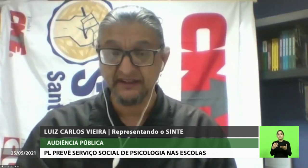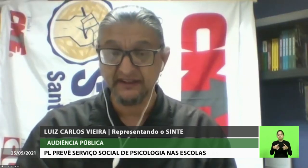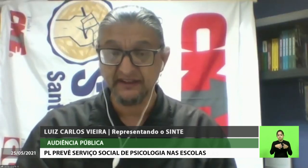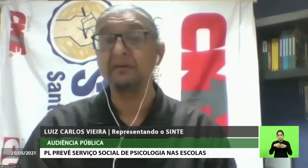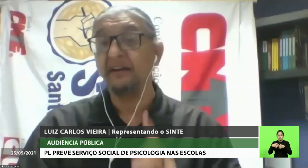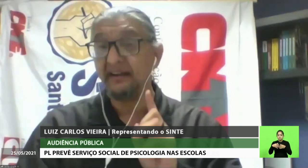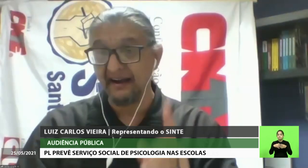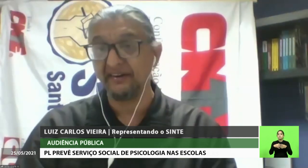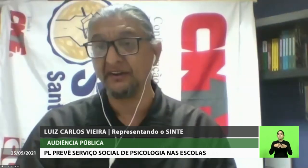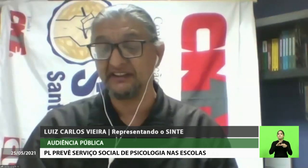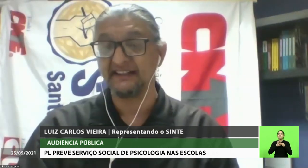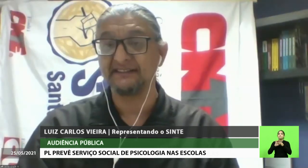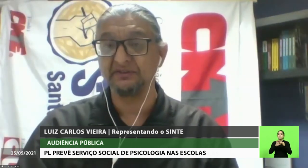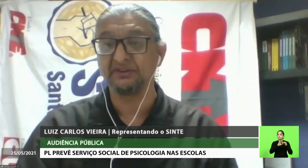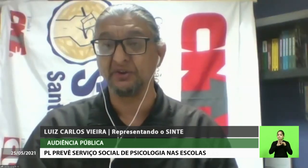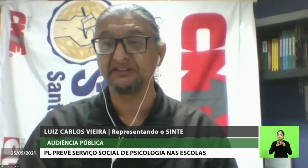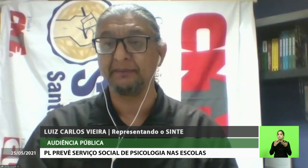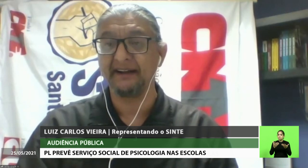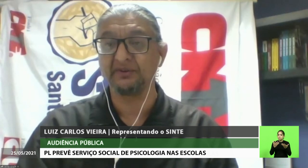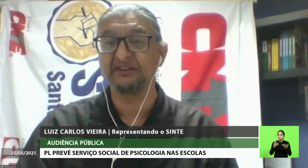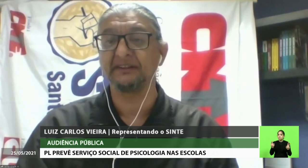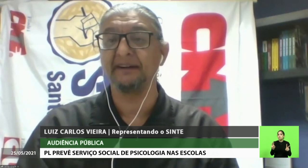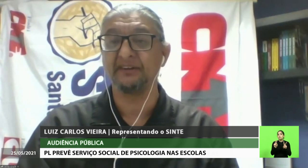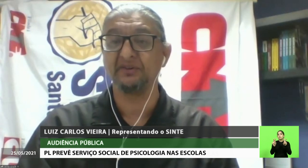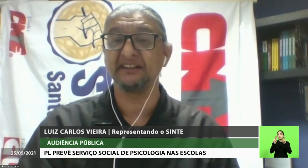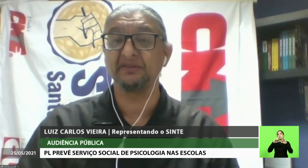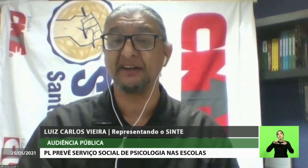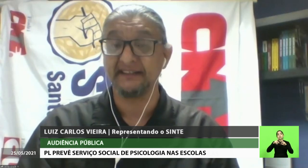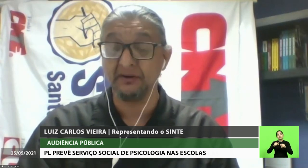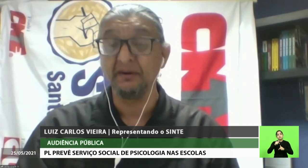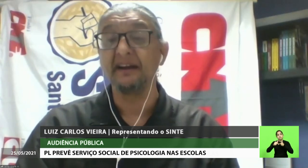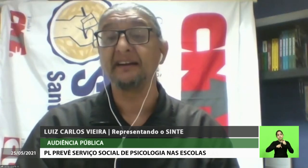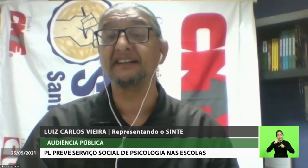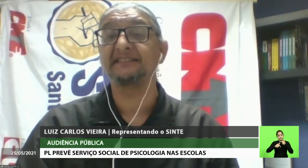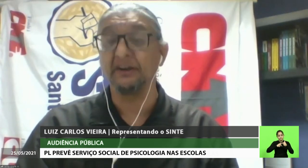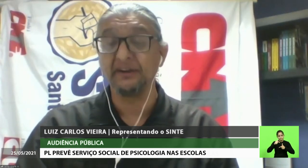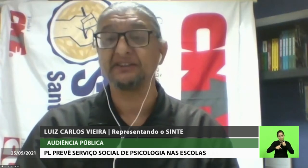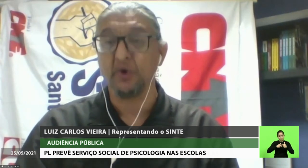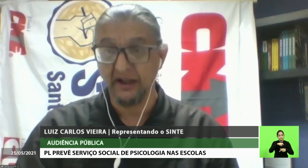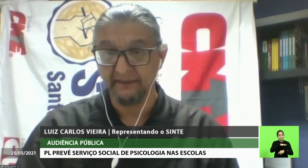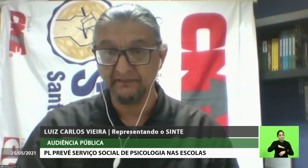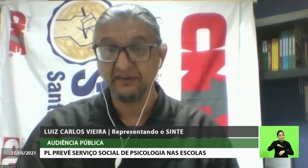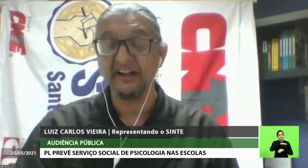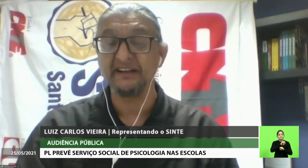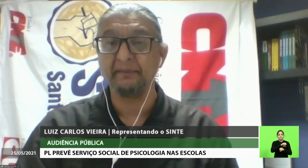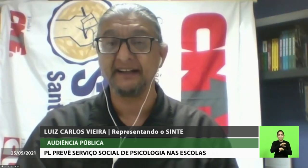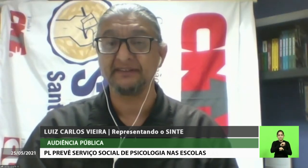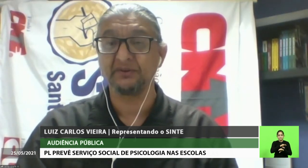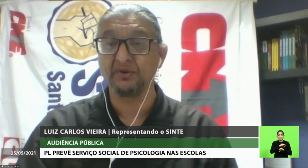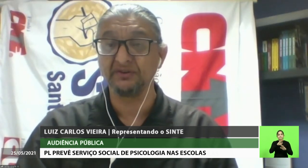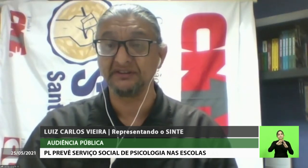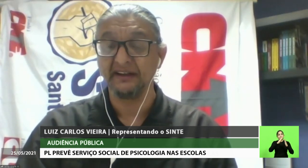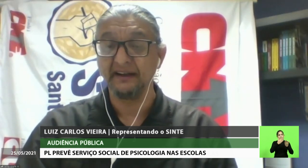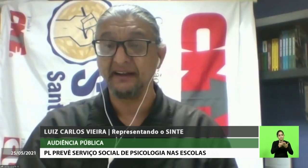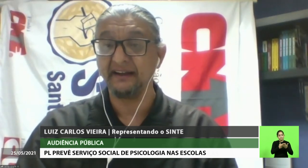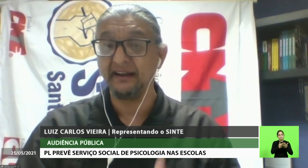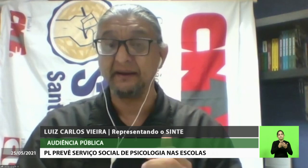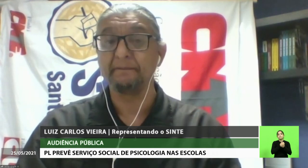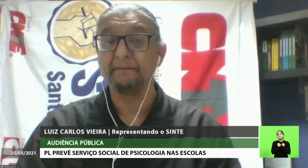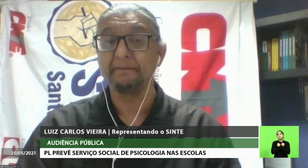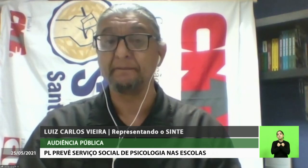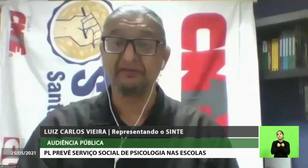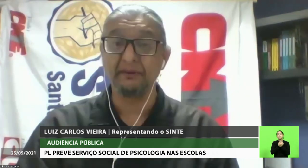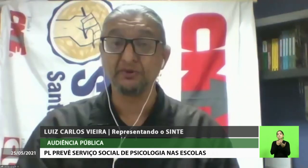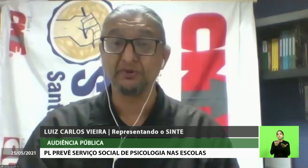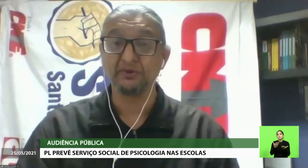nós queremos a união e a valorização de todos os trabalhadores e trabalhadoras da educação que estão na escola. Grande abraço a todos